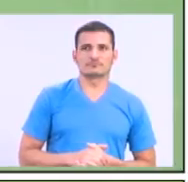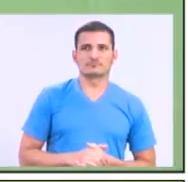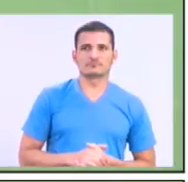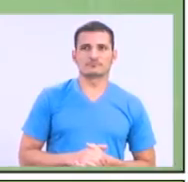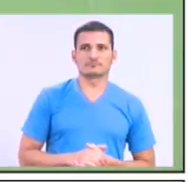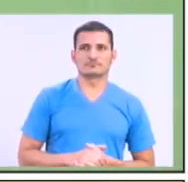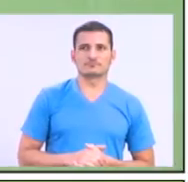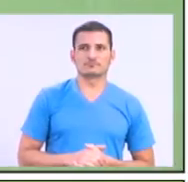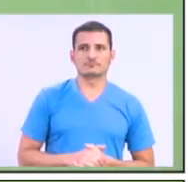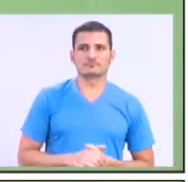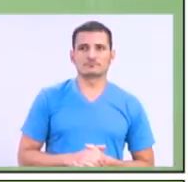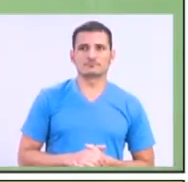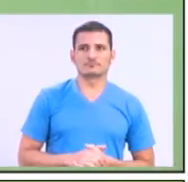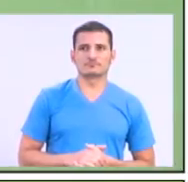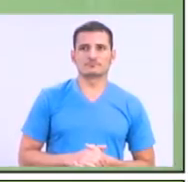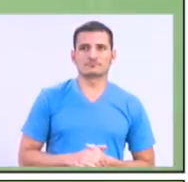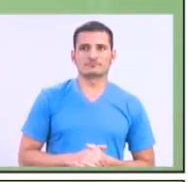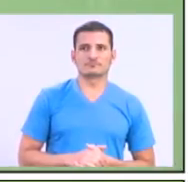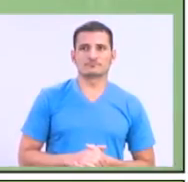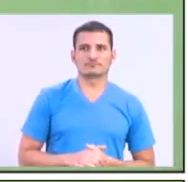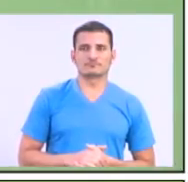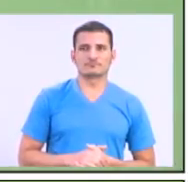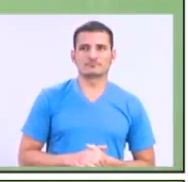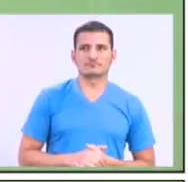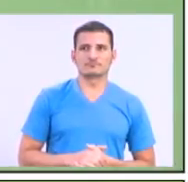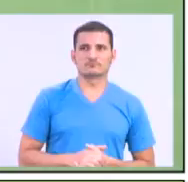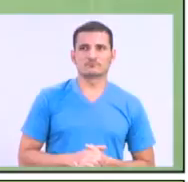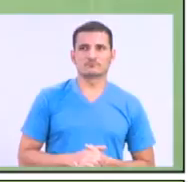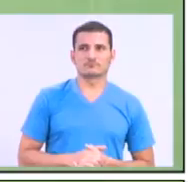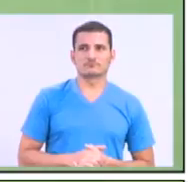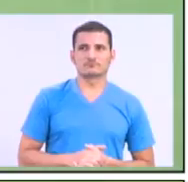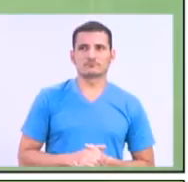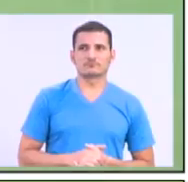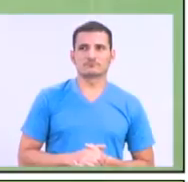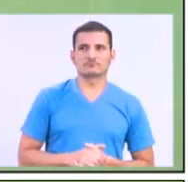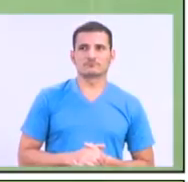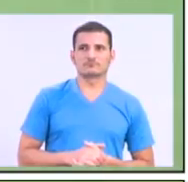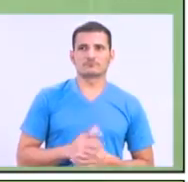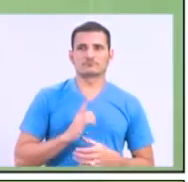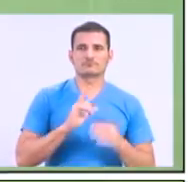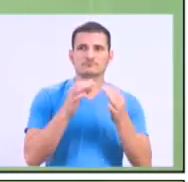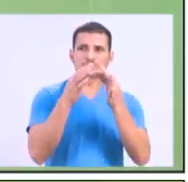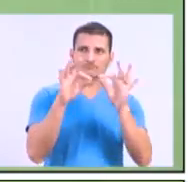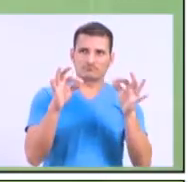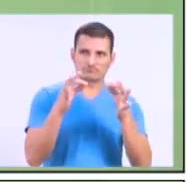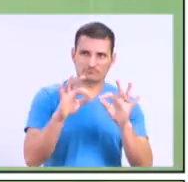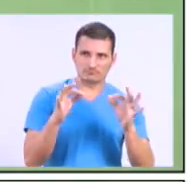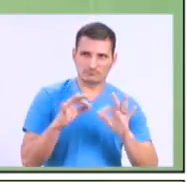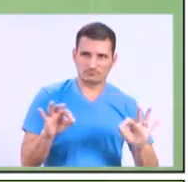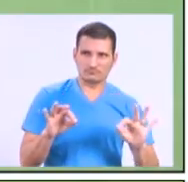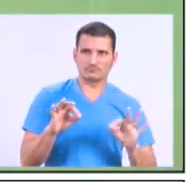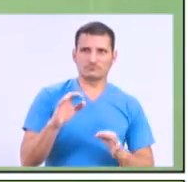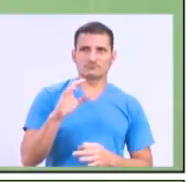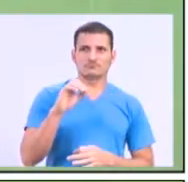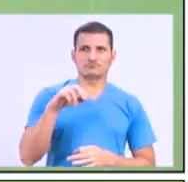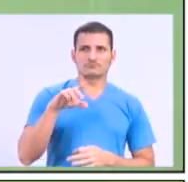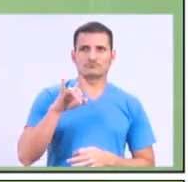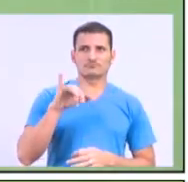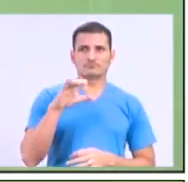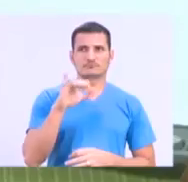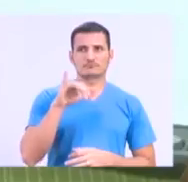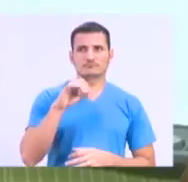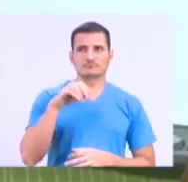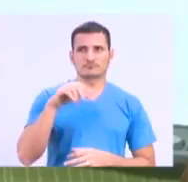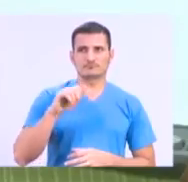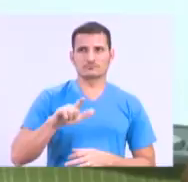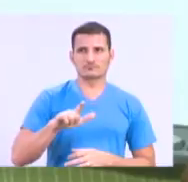condição final, e ele sim será atendido. Então nós temos uma estrutura condicional em que nós podemos colocar duas condições